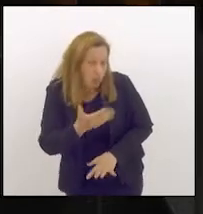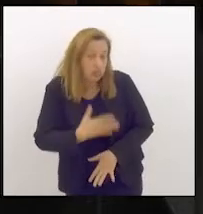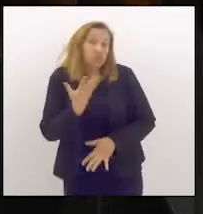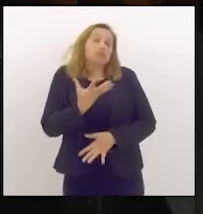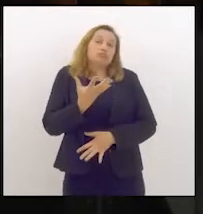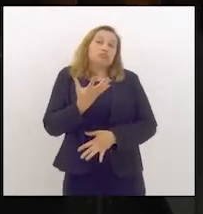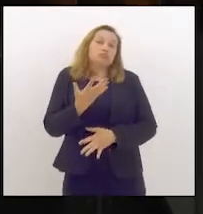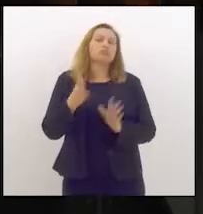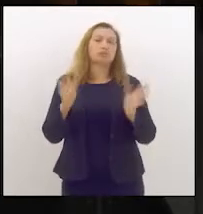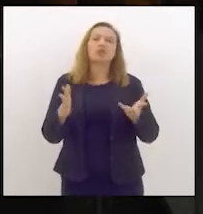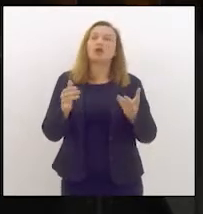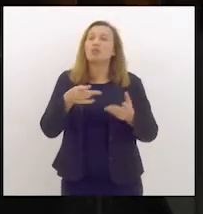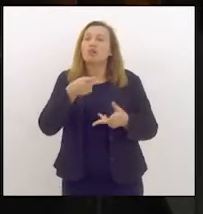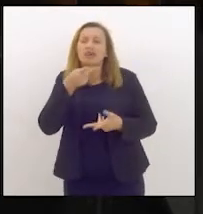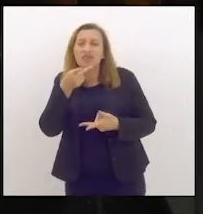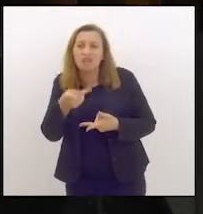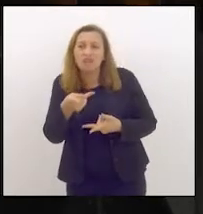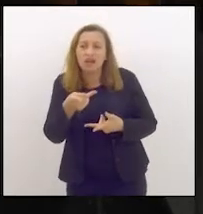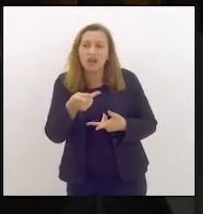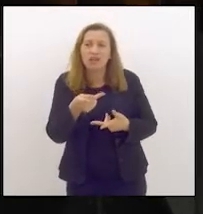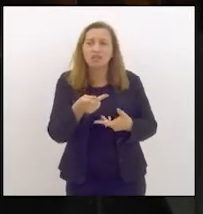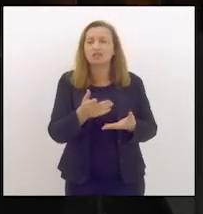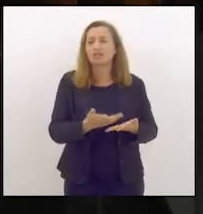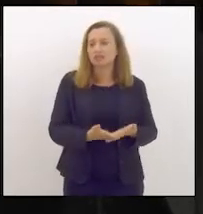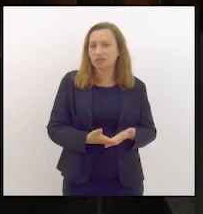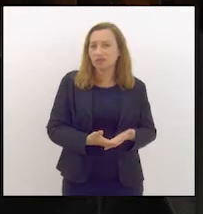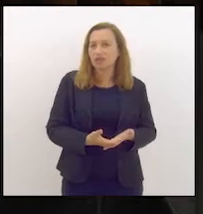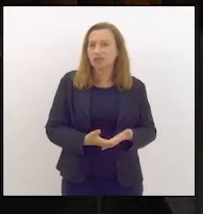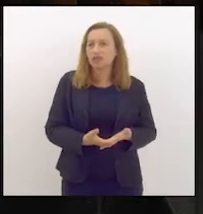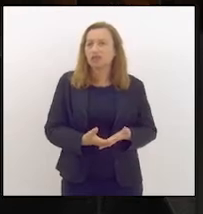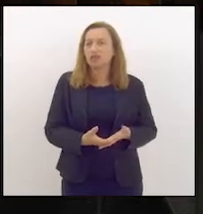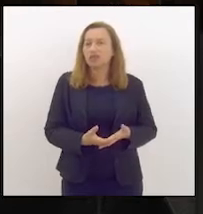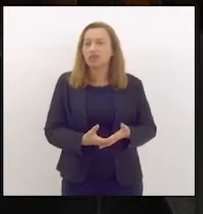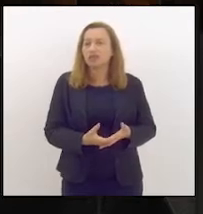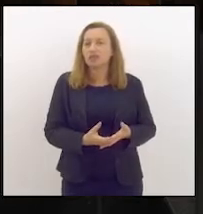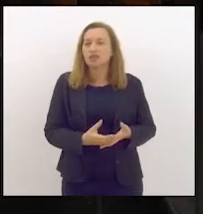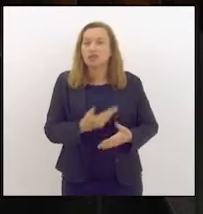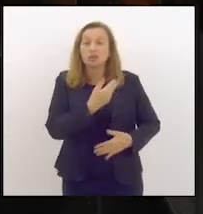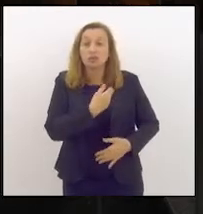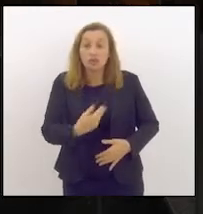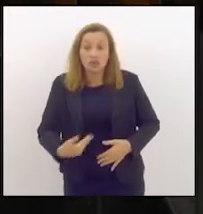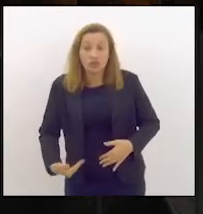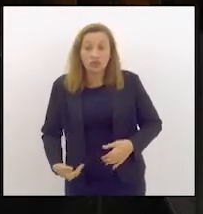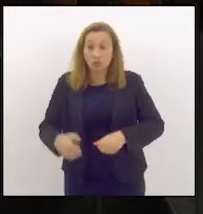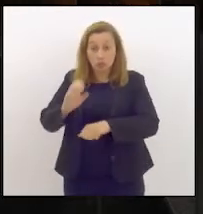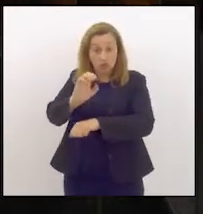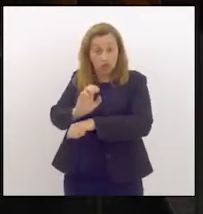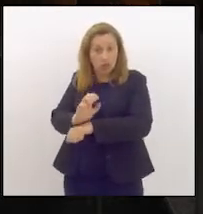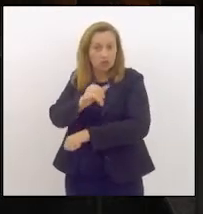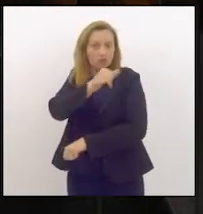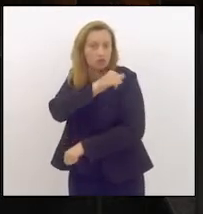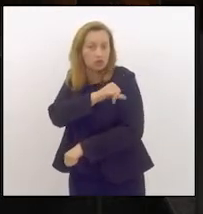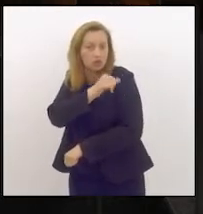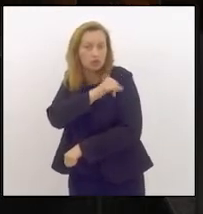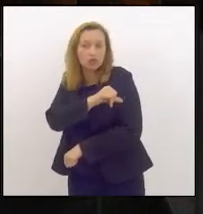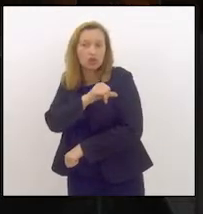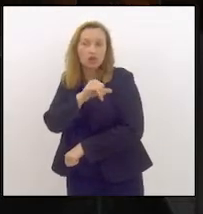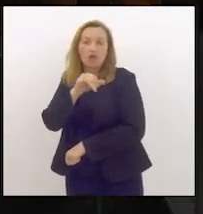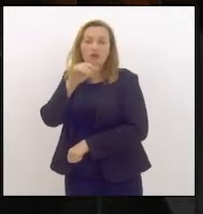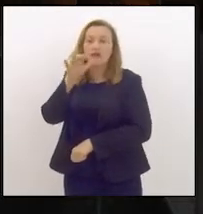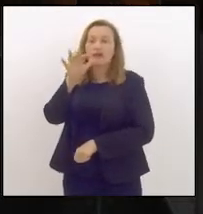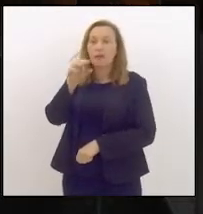com declarações do postulante ao cargo de governador do Estado do Rio de Janeiro se o Marcelo